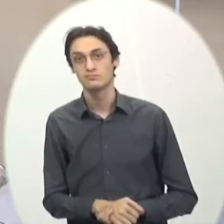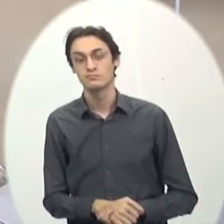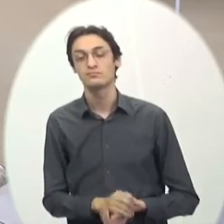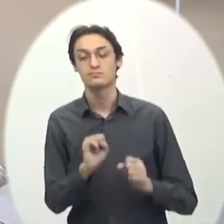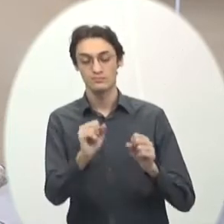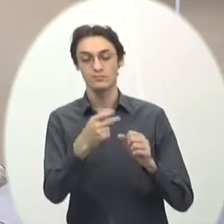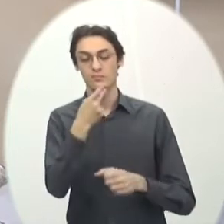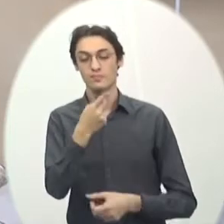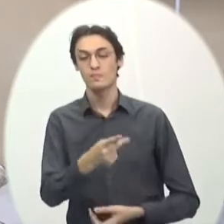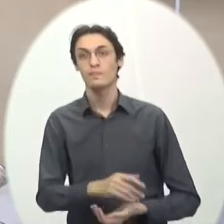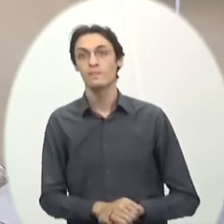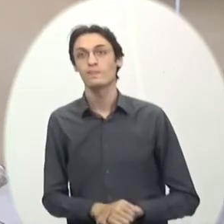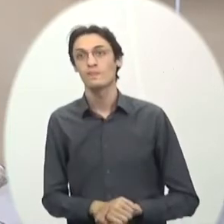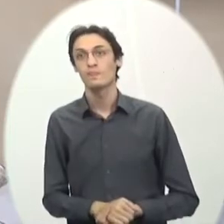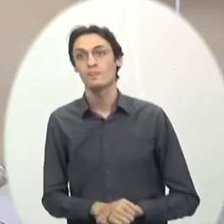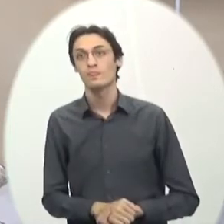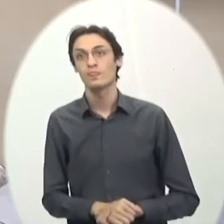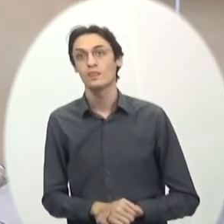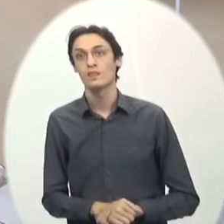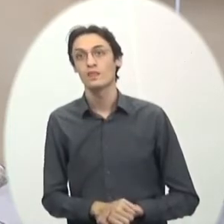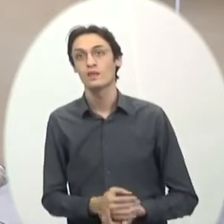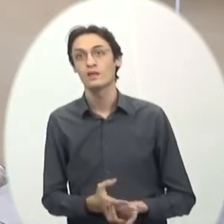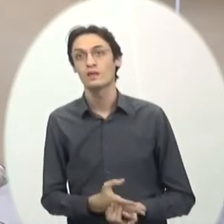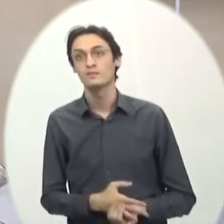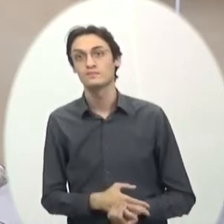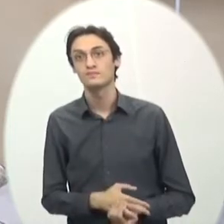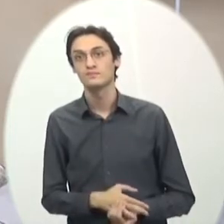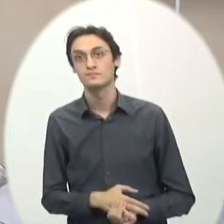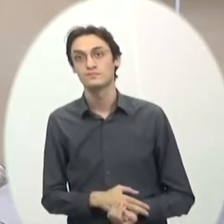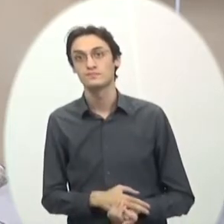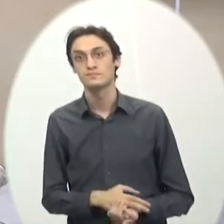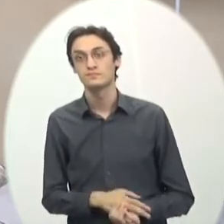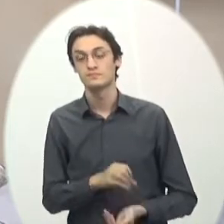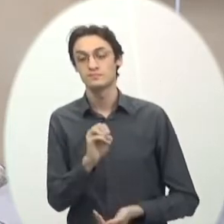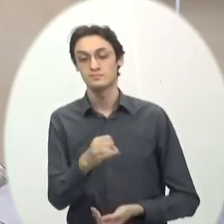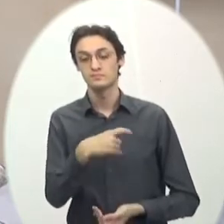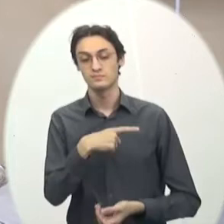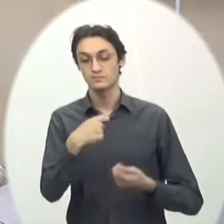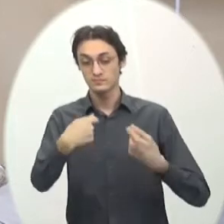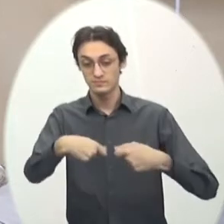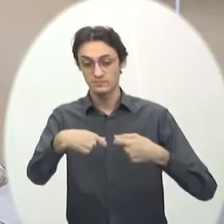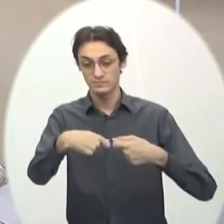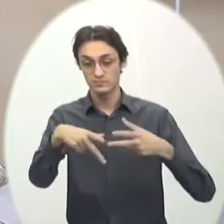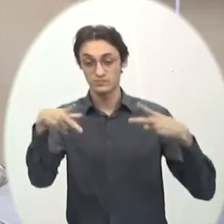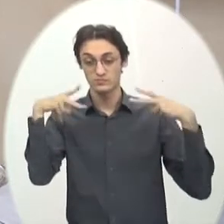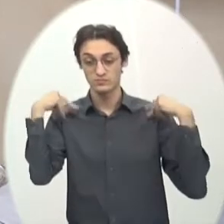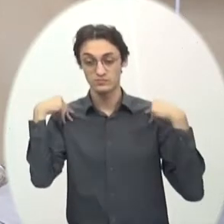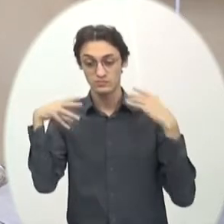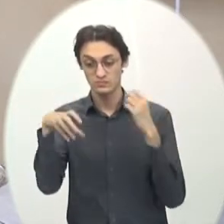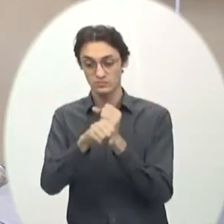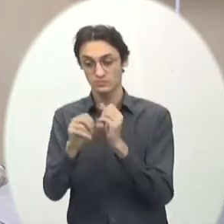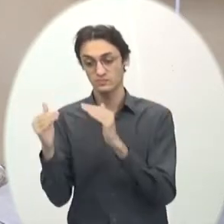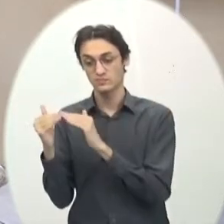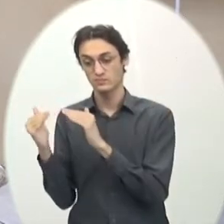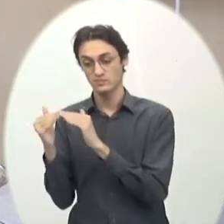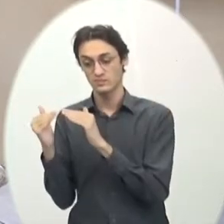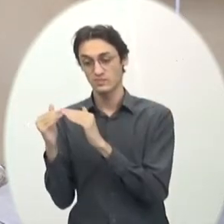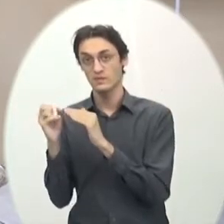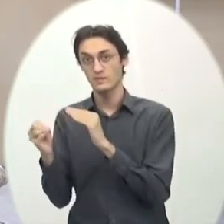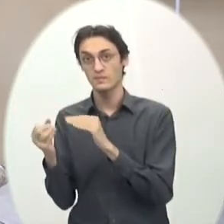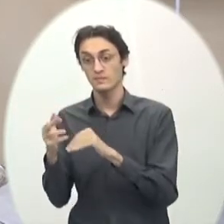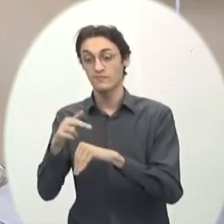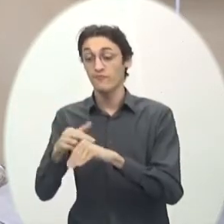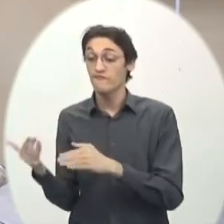Pode ficar à vontade. Deixa eu melhorar a resposta. Se eu precisasse aumentar o número de condutores, eles estariam em casa para um reforço ou